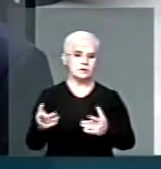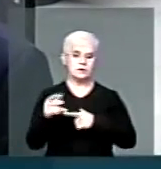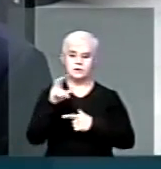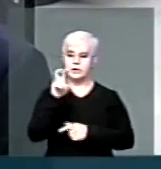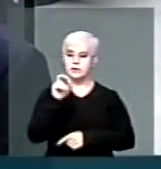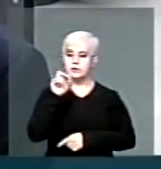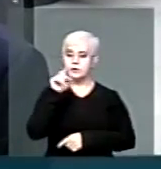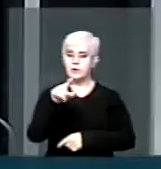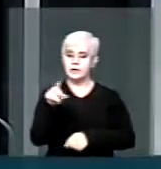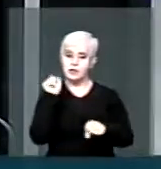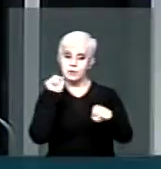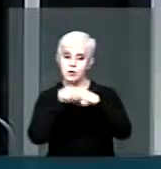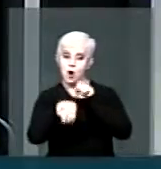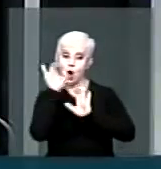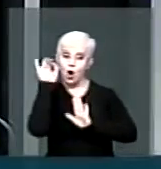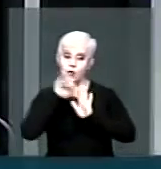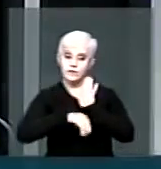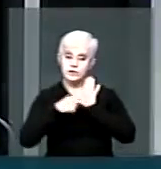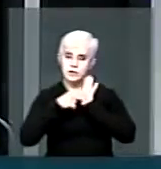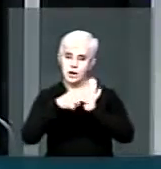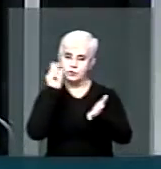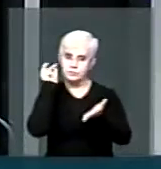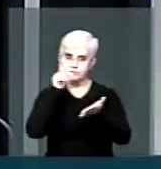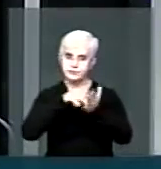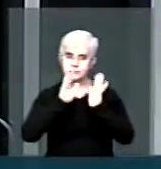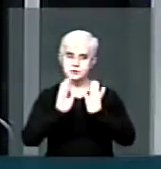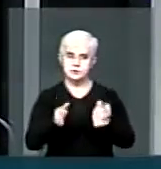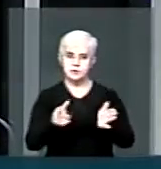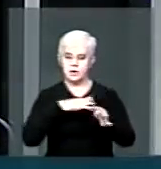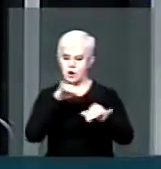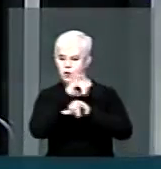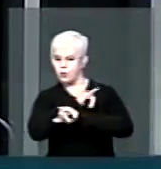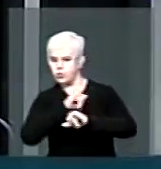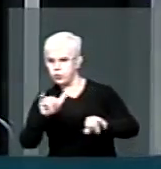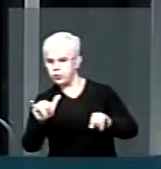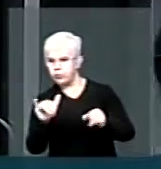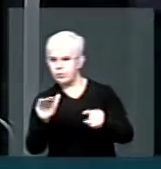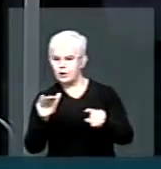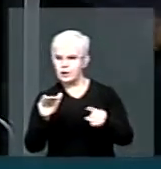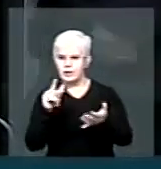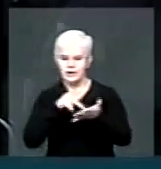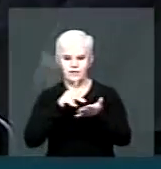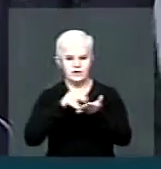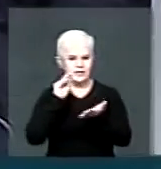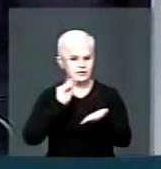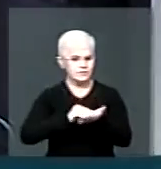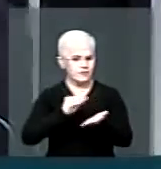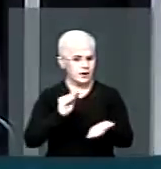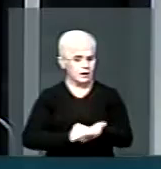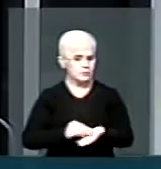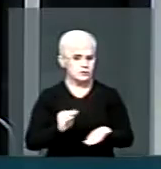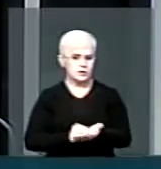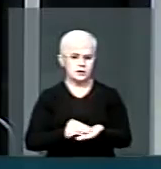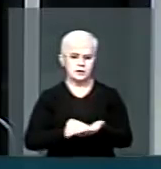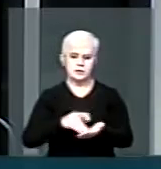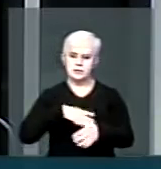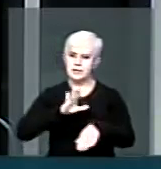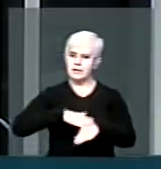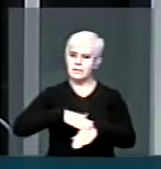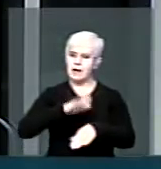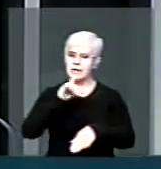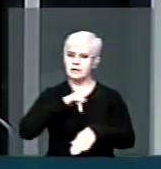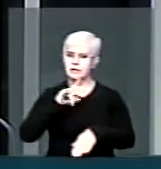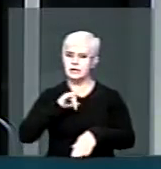mil assassinatos oficiais, com uma subnotificação de 18%, que iria a 59